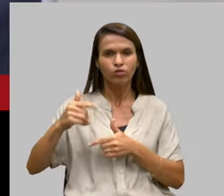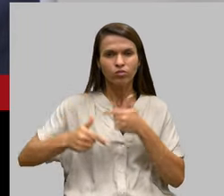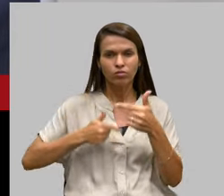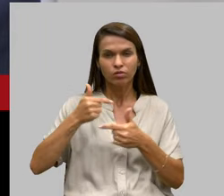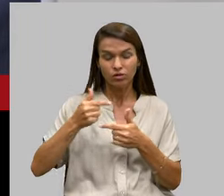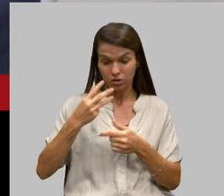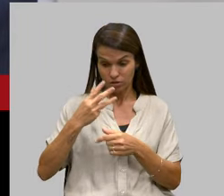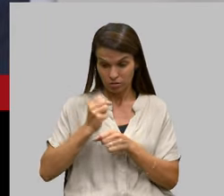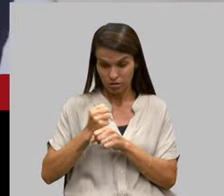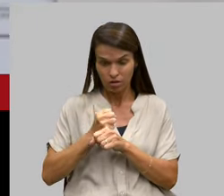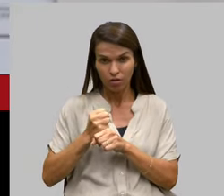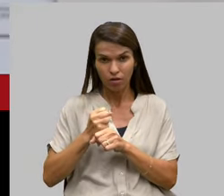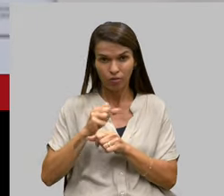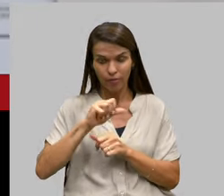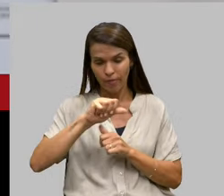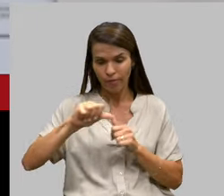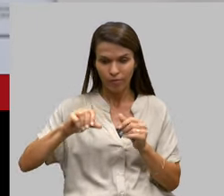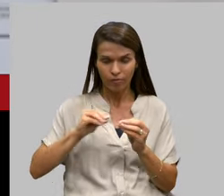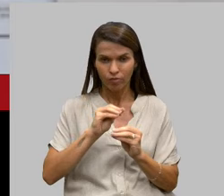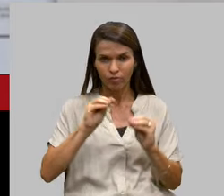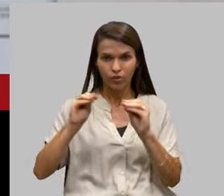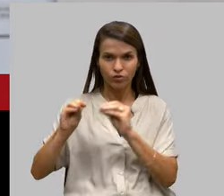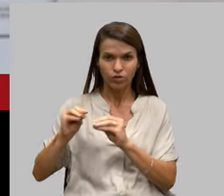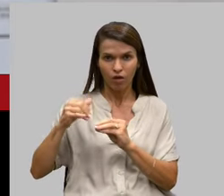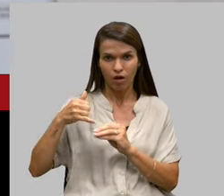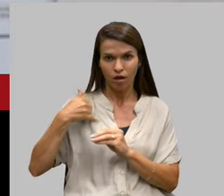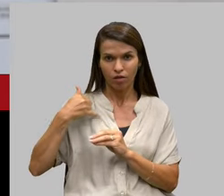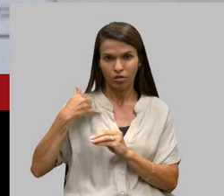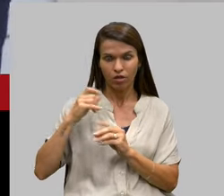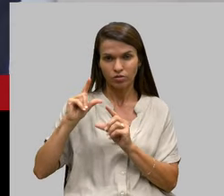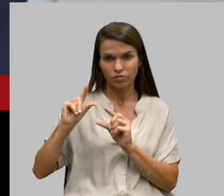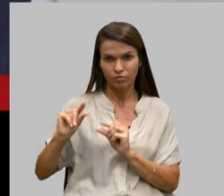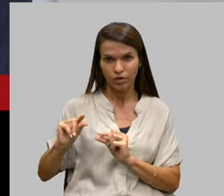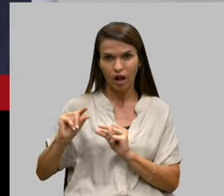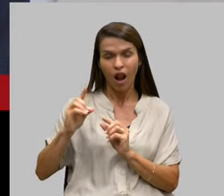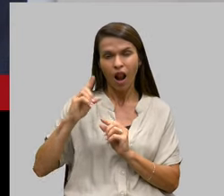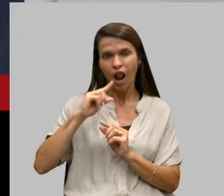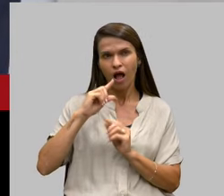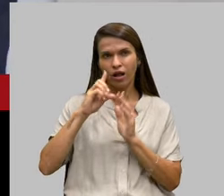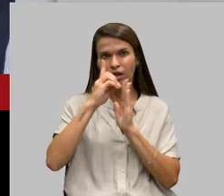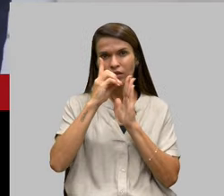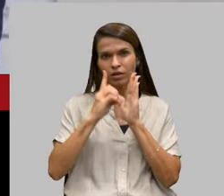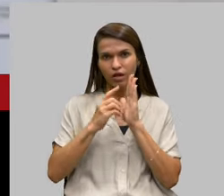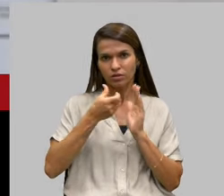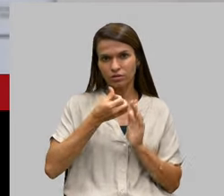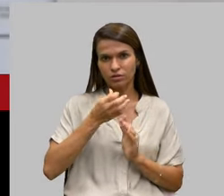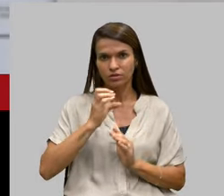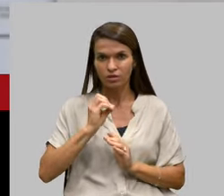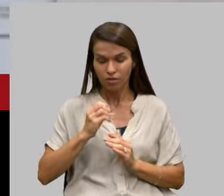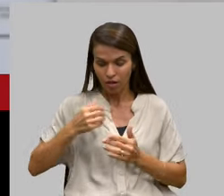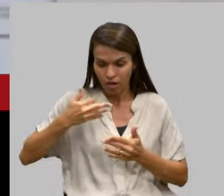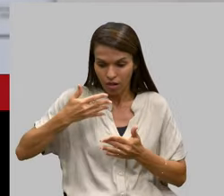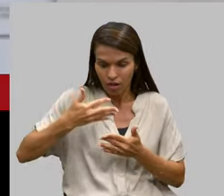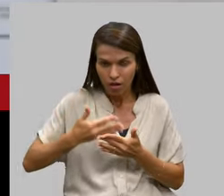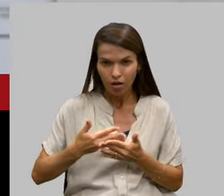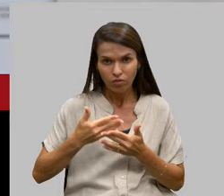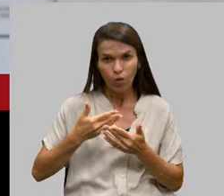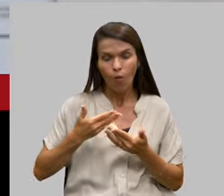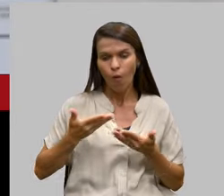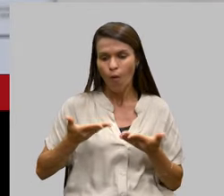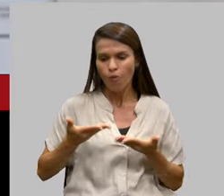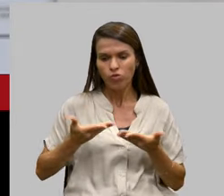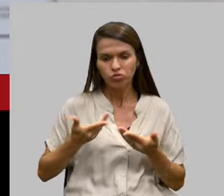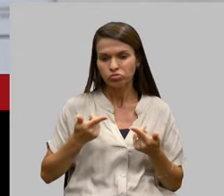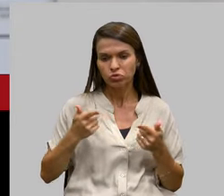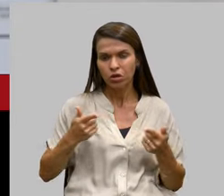anos revogou se a obrigatoriedade da idade idade mínima lá na década de 60 e desde então nós não temos idade